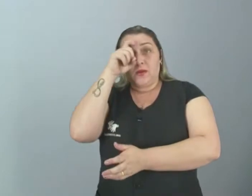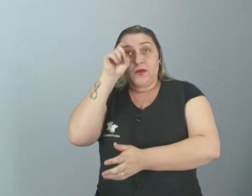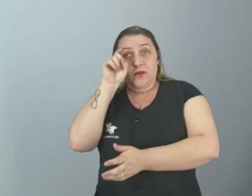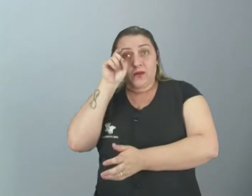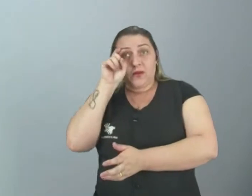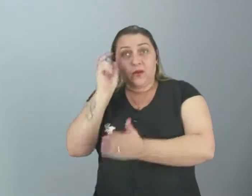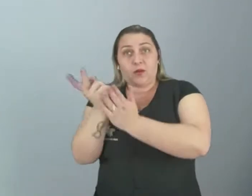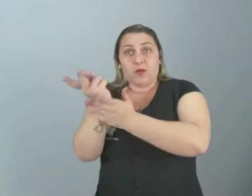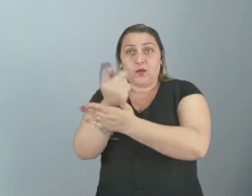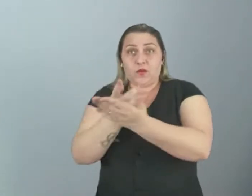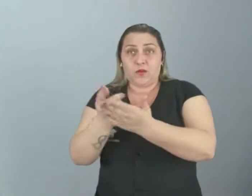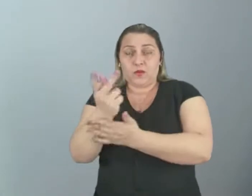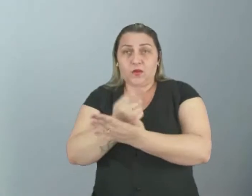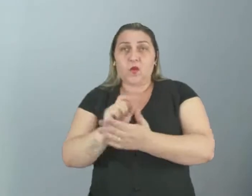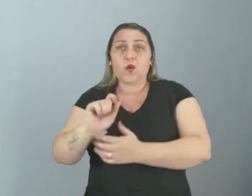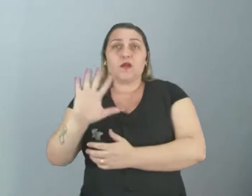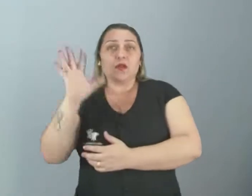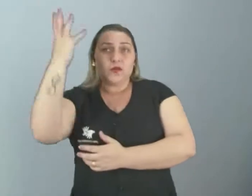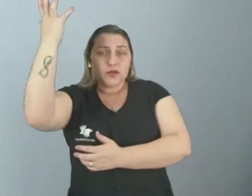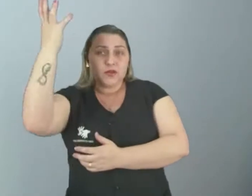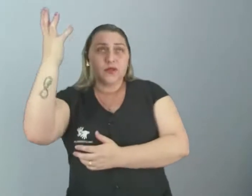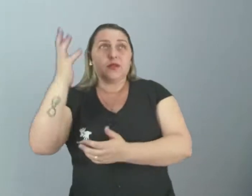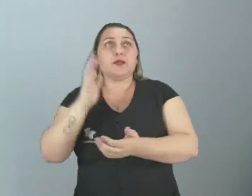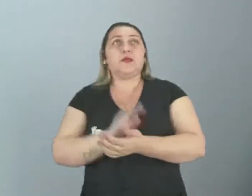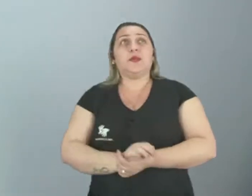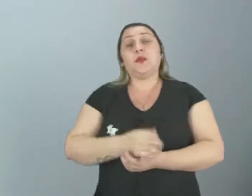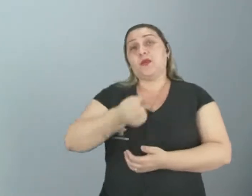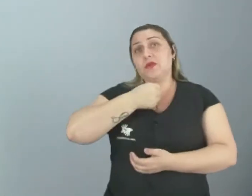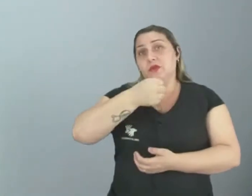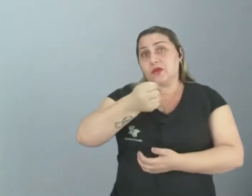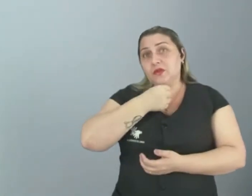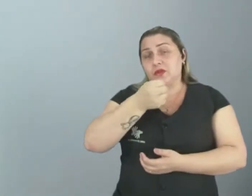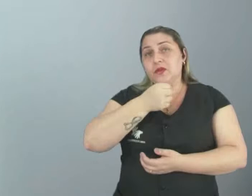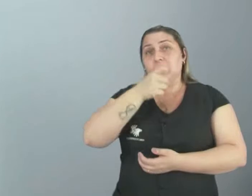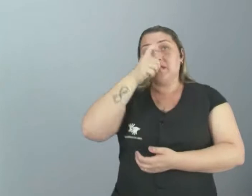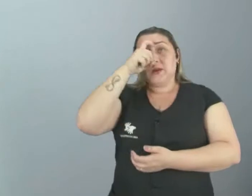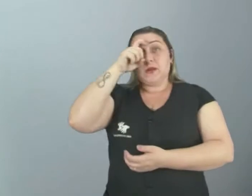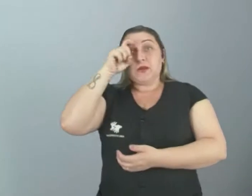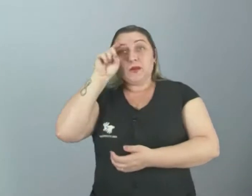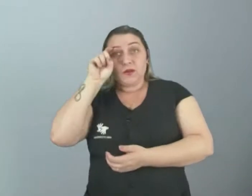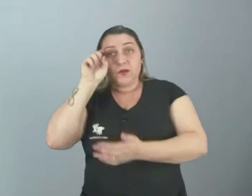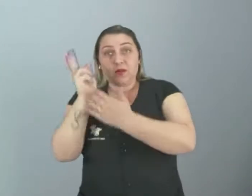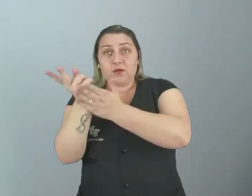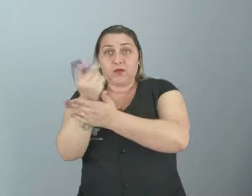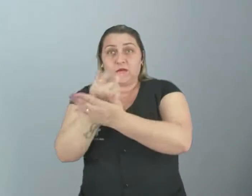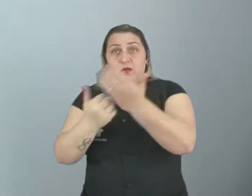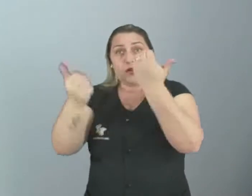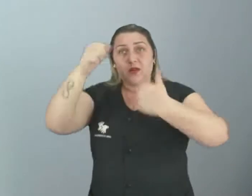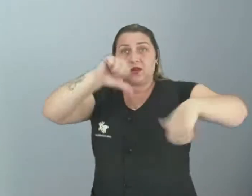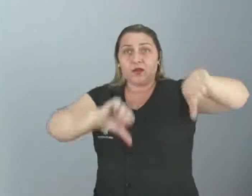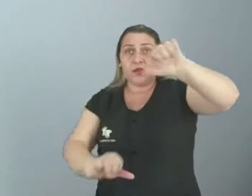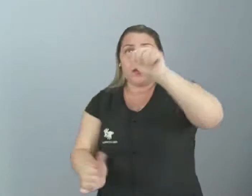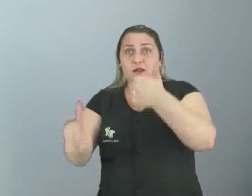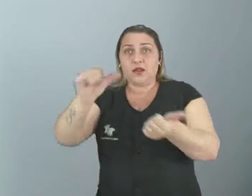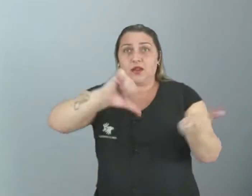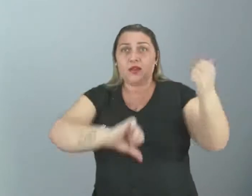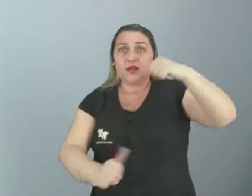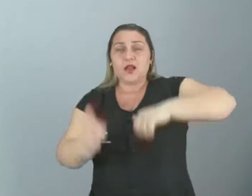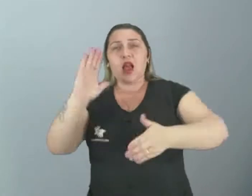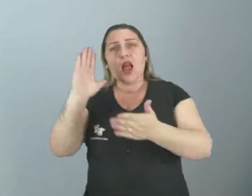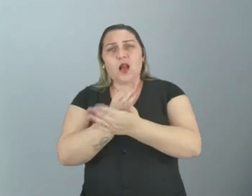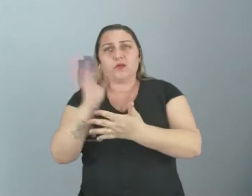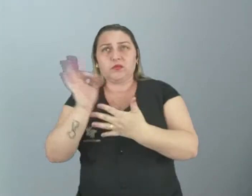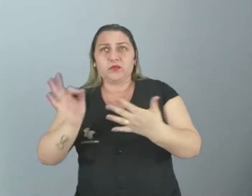informação? Então, o que vai acontecer agora? Nós vamos pegar uma entrevista de Maurício de Souza e vamos analisar alguns elementos presentes